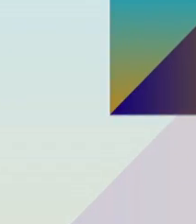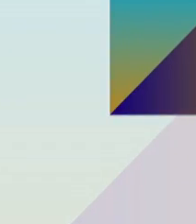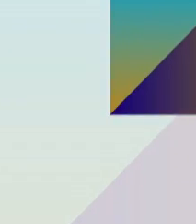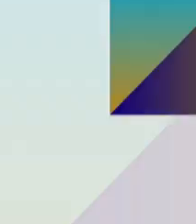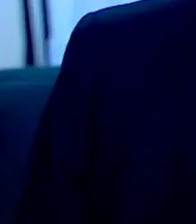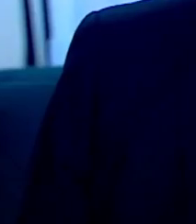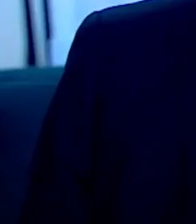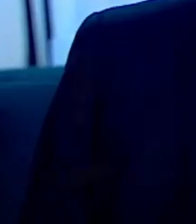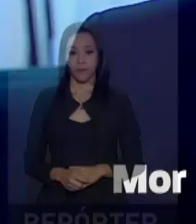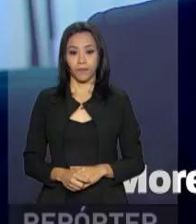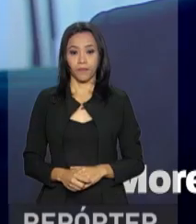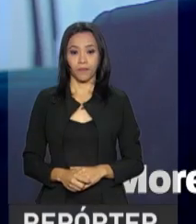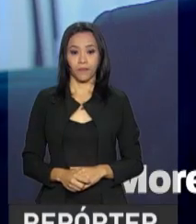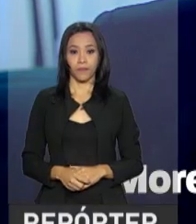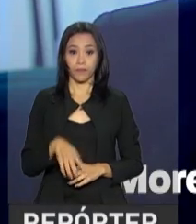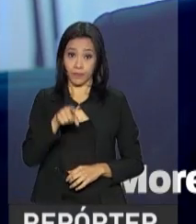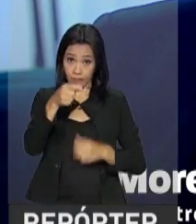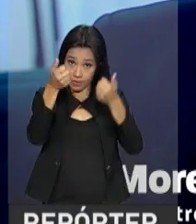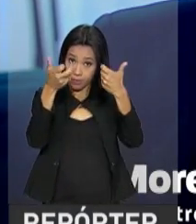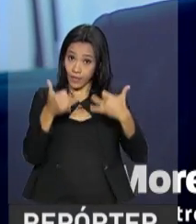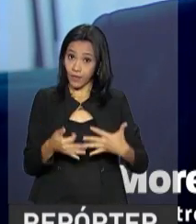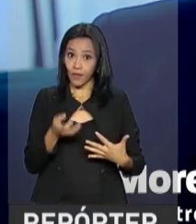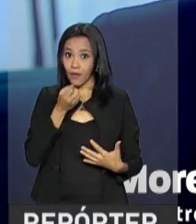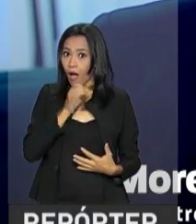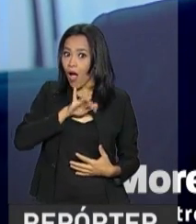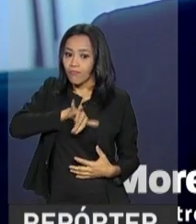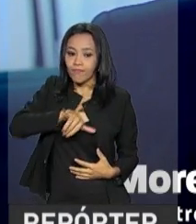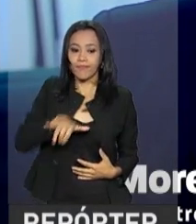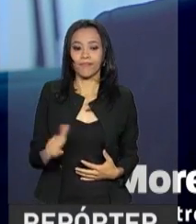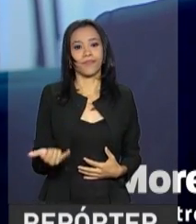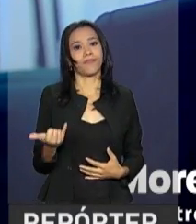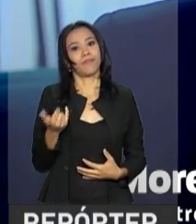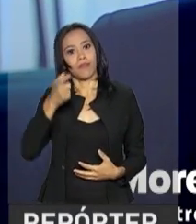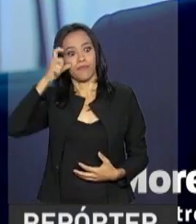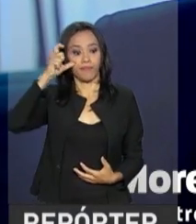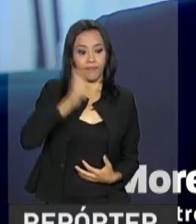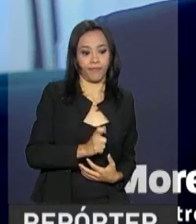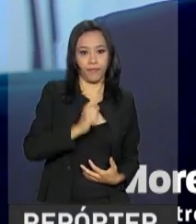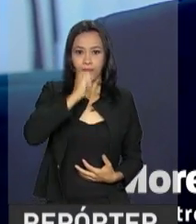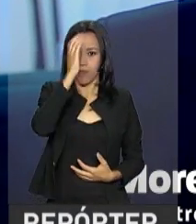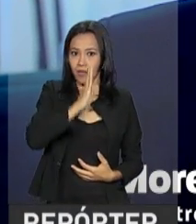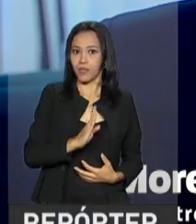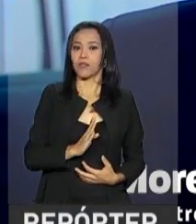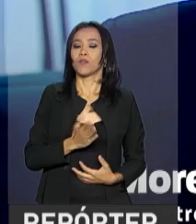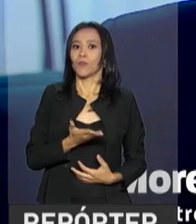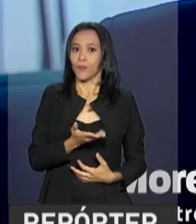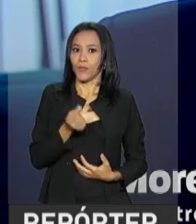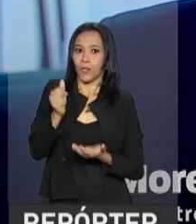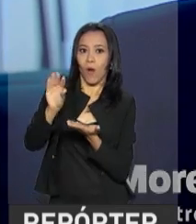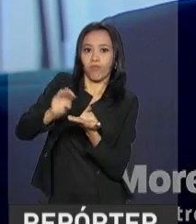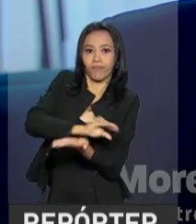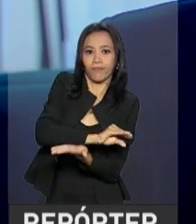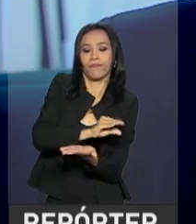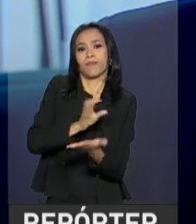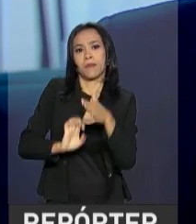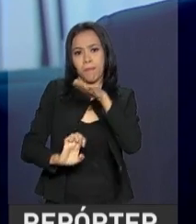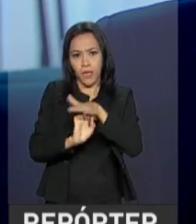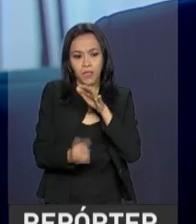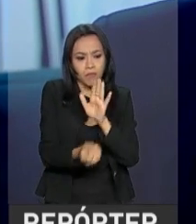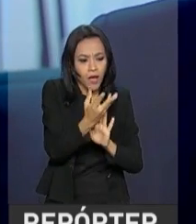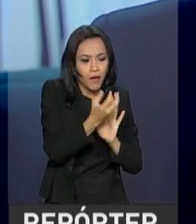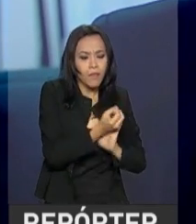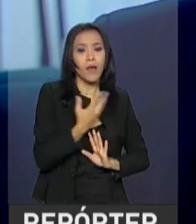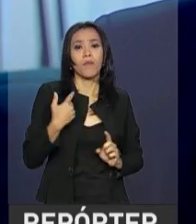país é um bom momento para investir no Brasil porque o Brasil deu uma demonstração muito vigorosa muito